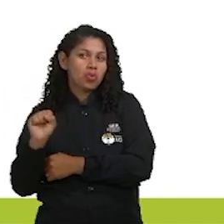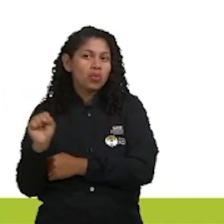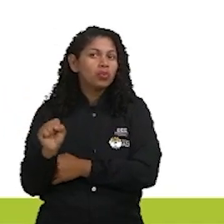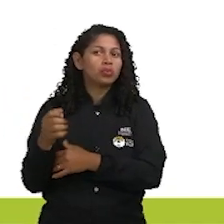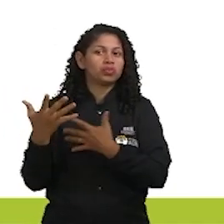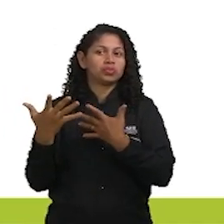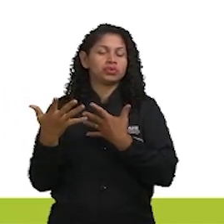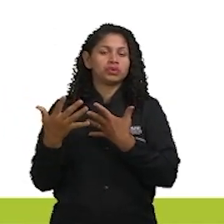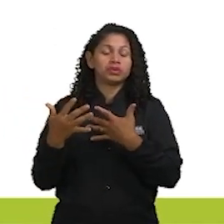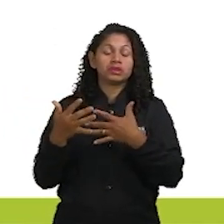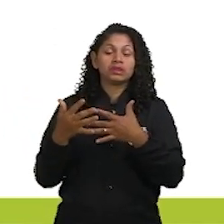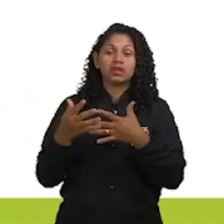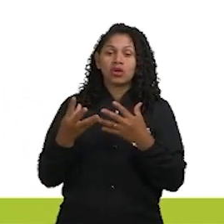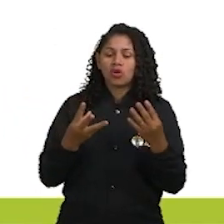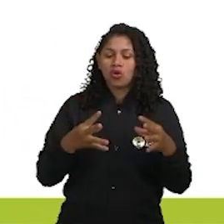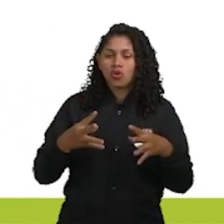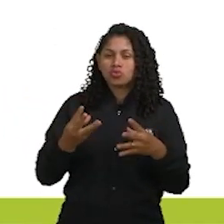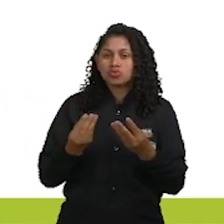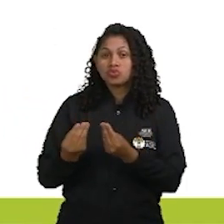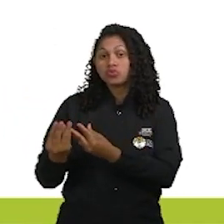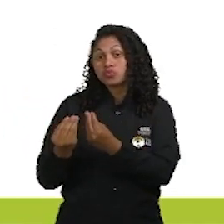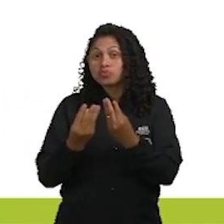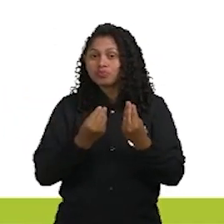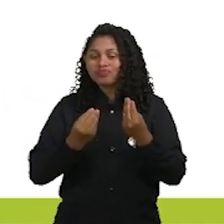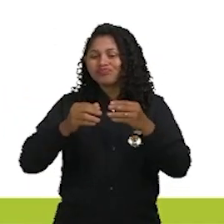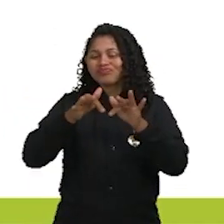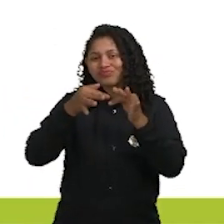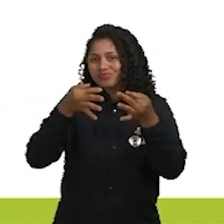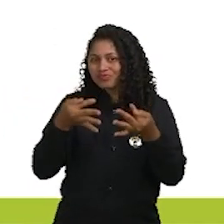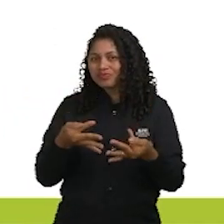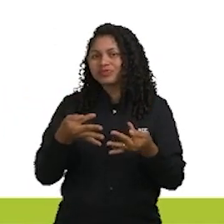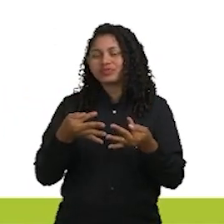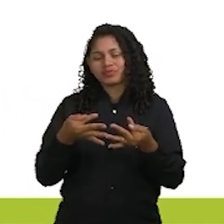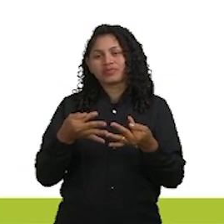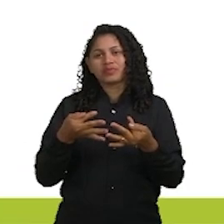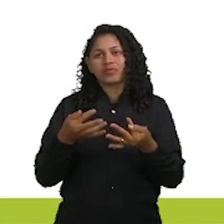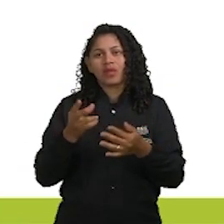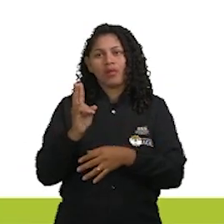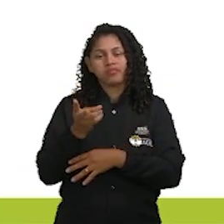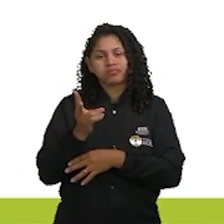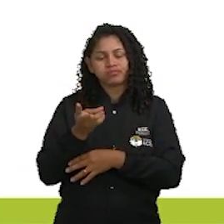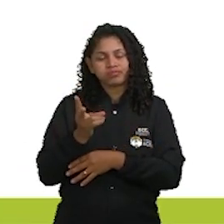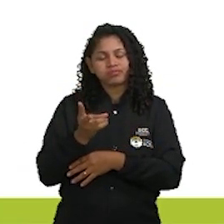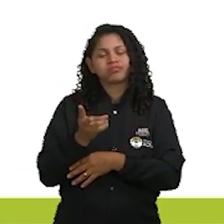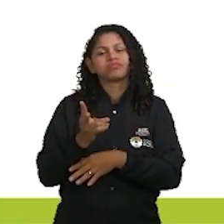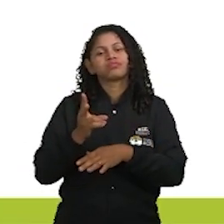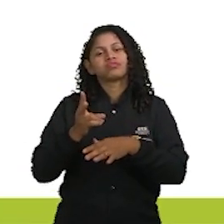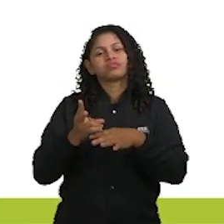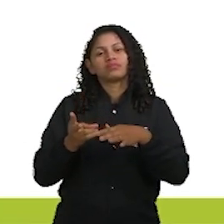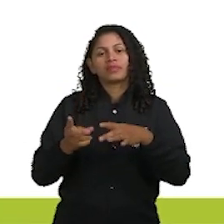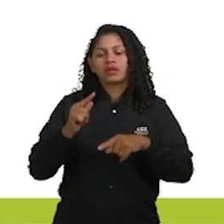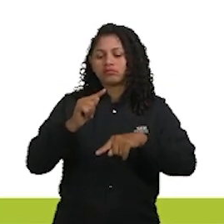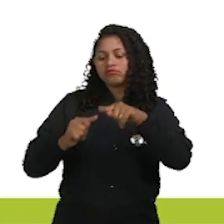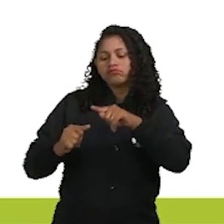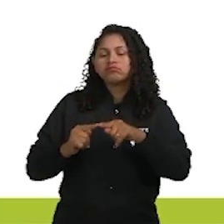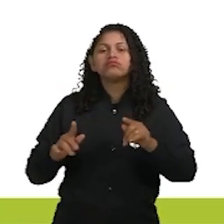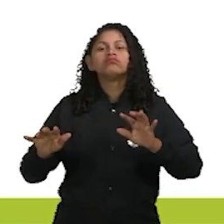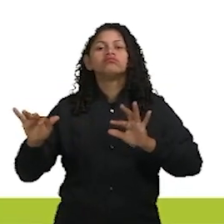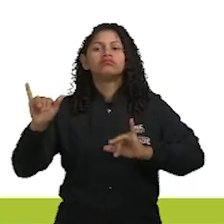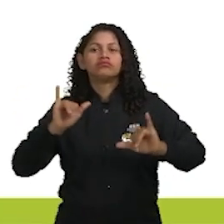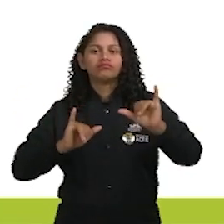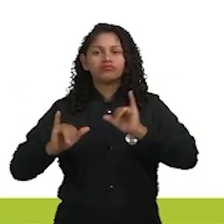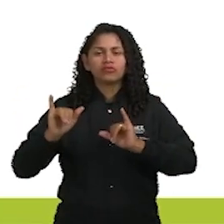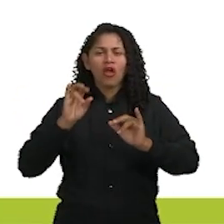formadas pelo mesmo elemento químico. Viu essas substâncias e lá na atividade